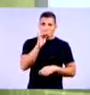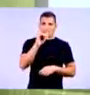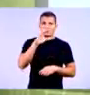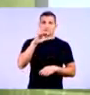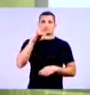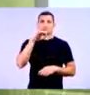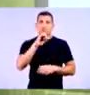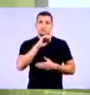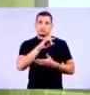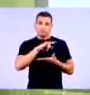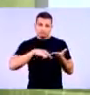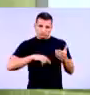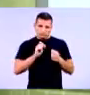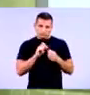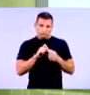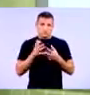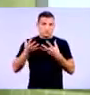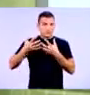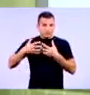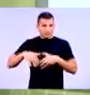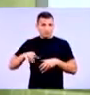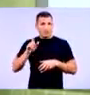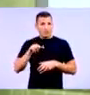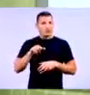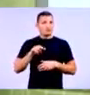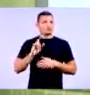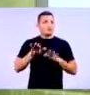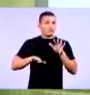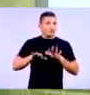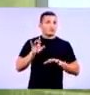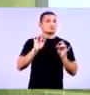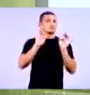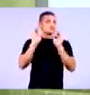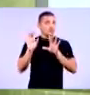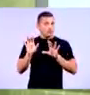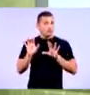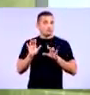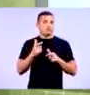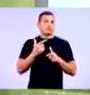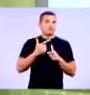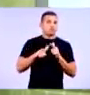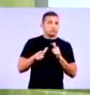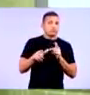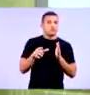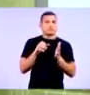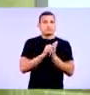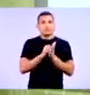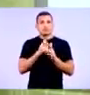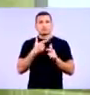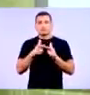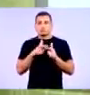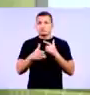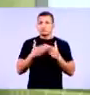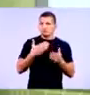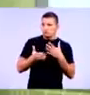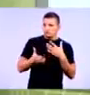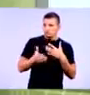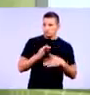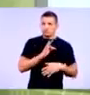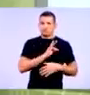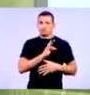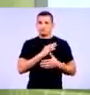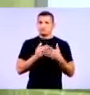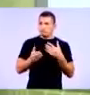nós, pelo IFRO, são em situações especiais, como nós comentamos. Algum problema no cadastro, algum problema técnico ou algum